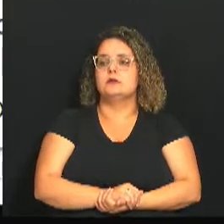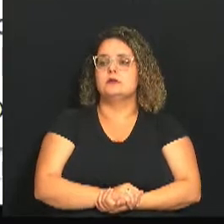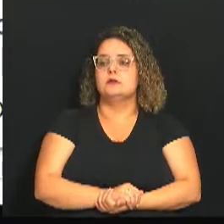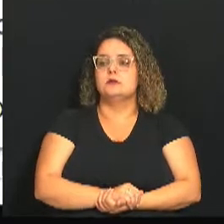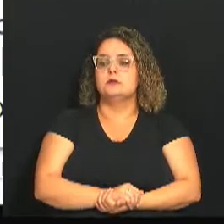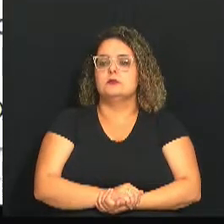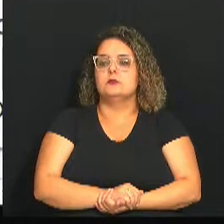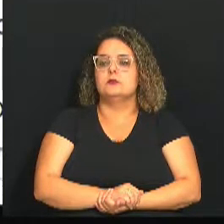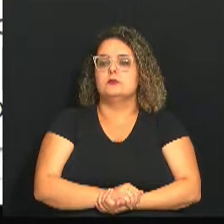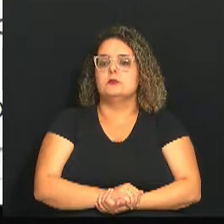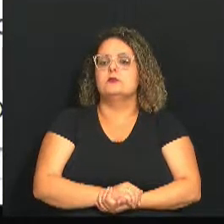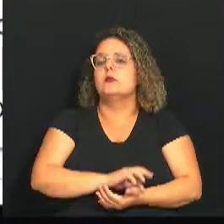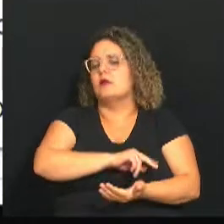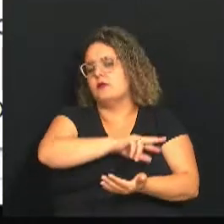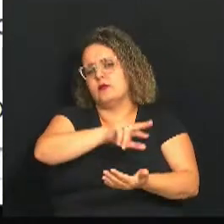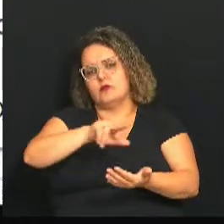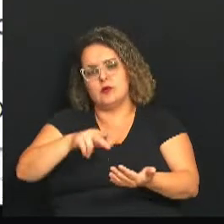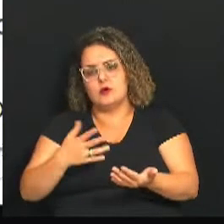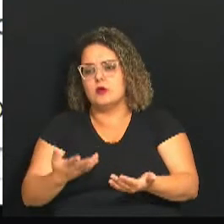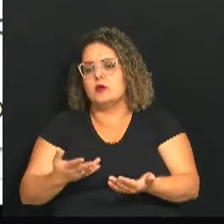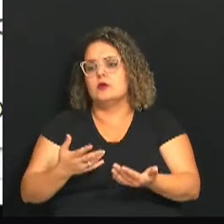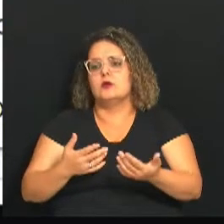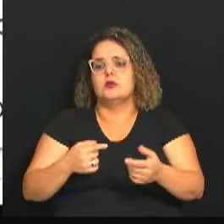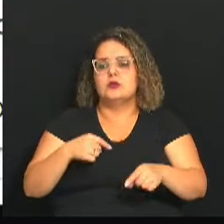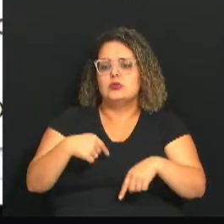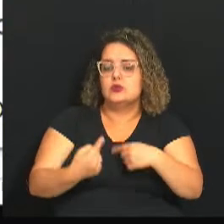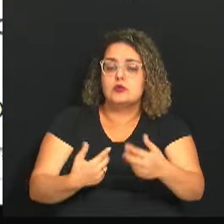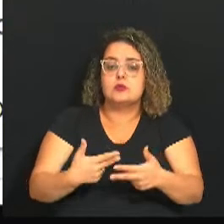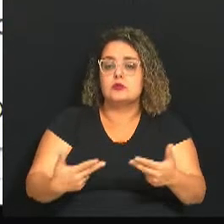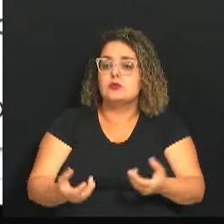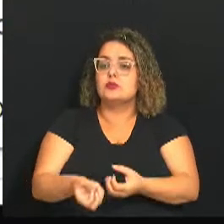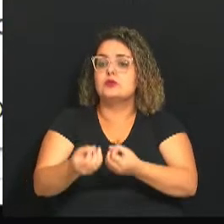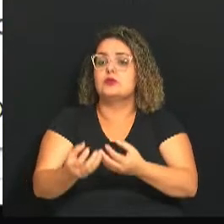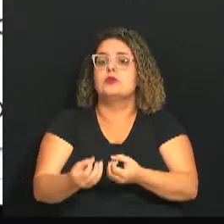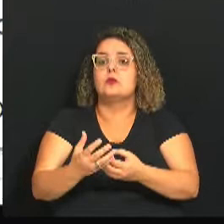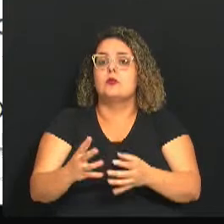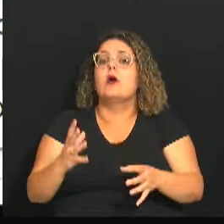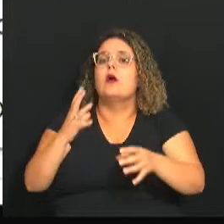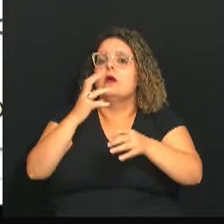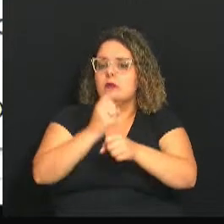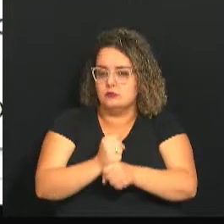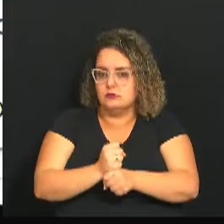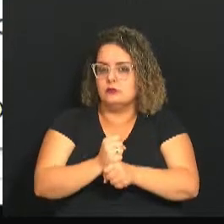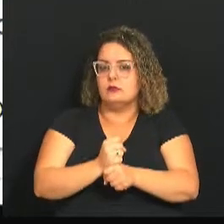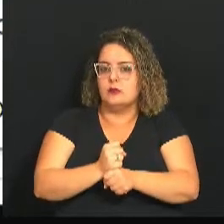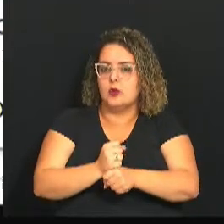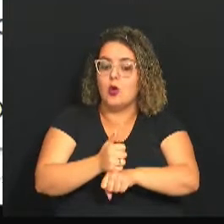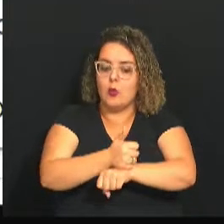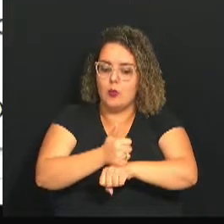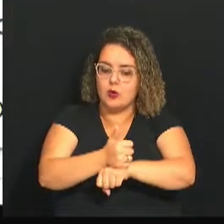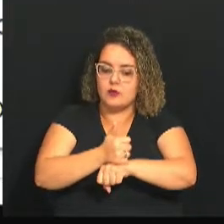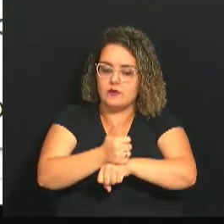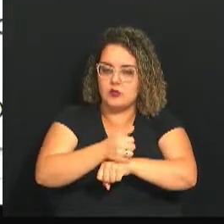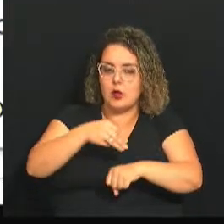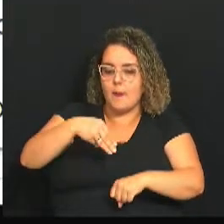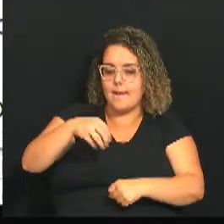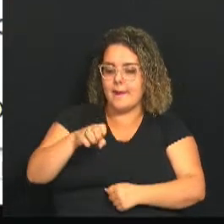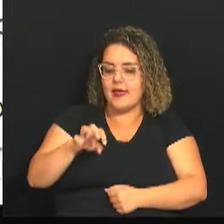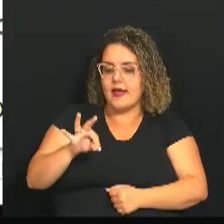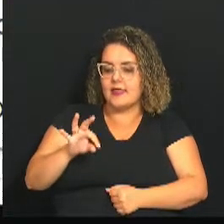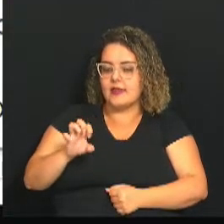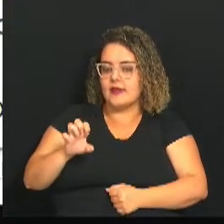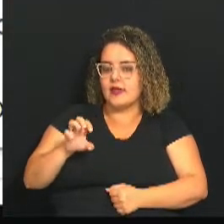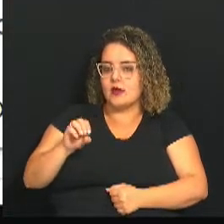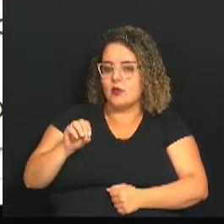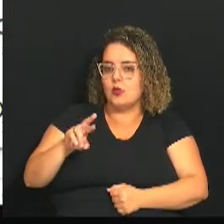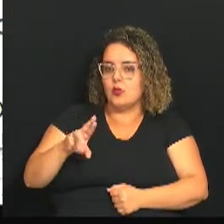outras variáveis que são consultadas, outras fontes de informação, porque o meteorologista ele precisa saber o que está acontecendo, né? E o que aquilo significa